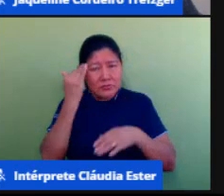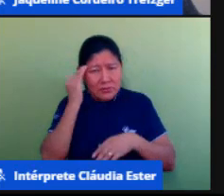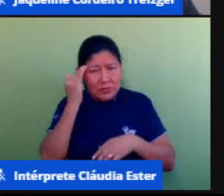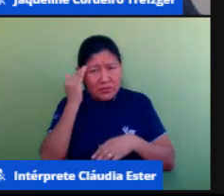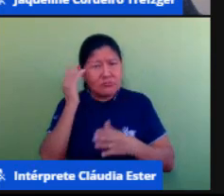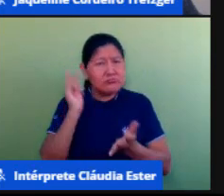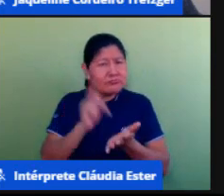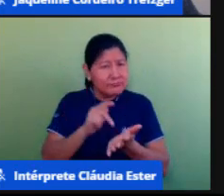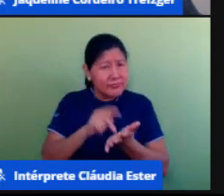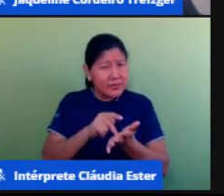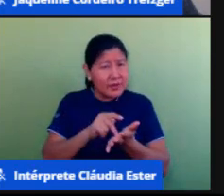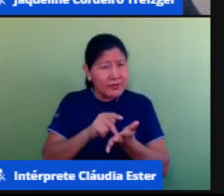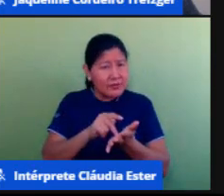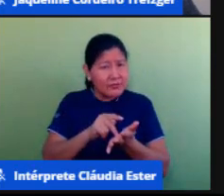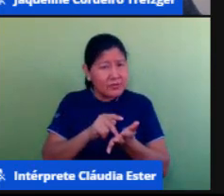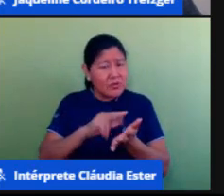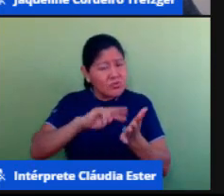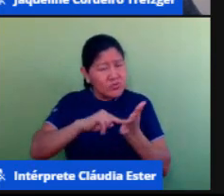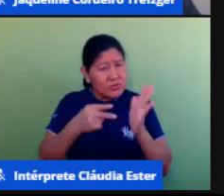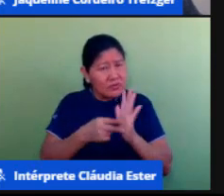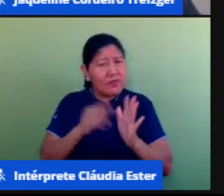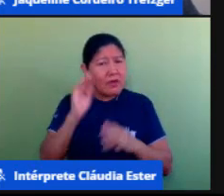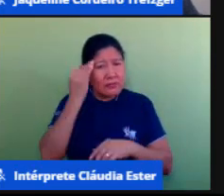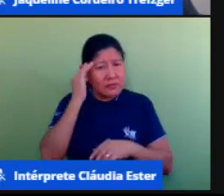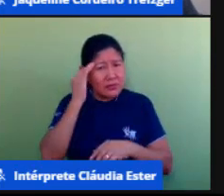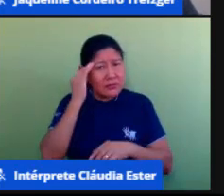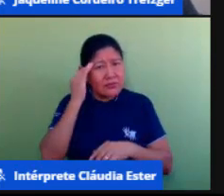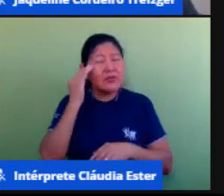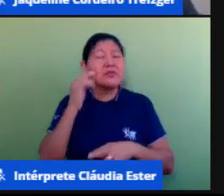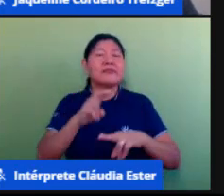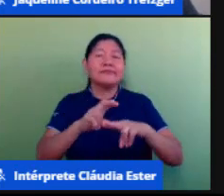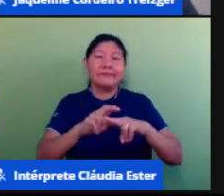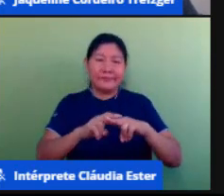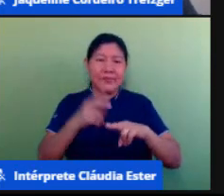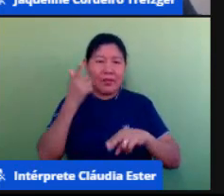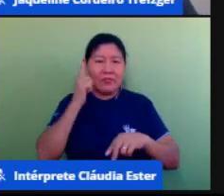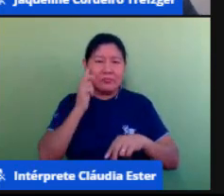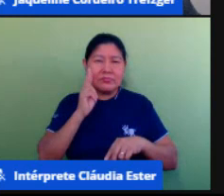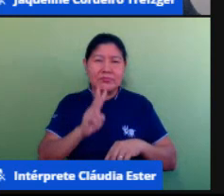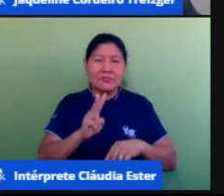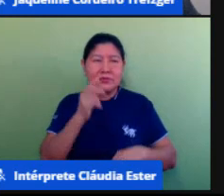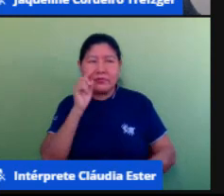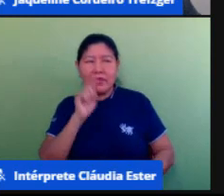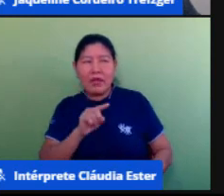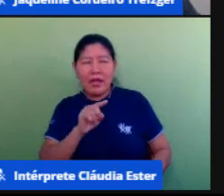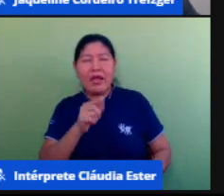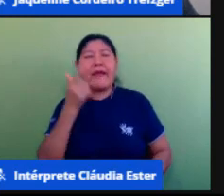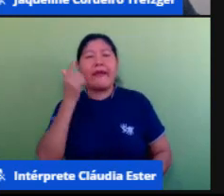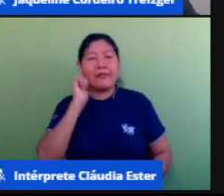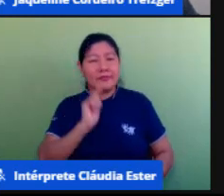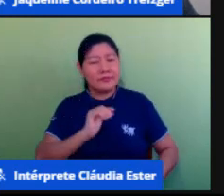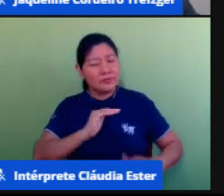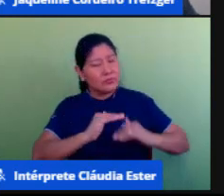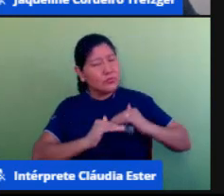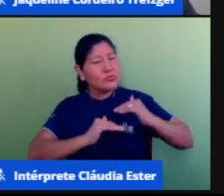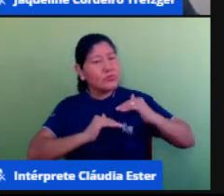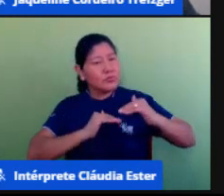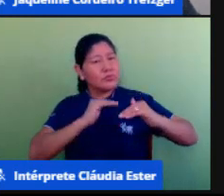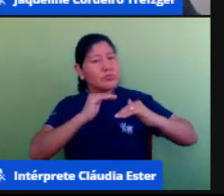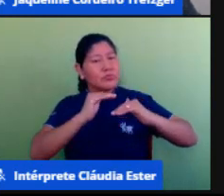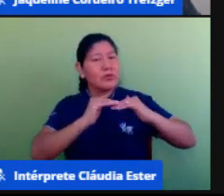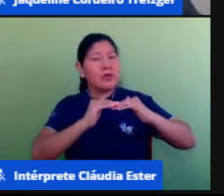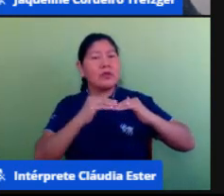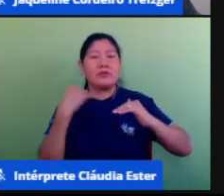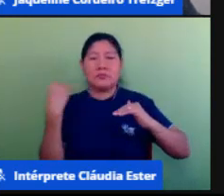ele entende? Então, através disso, eu estou conseguindo fazer eles prestarem atenção naquilo que eles estão lendo, o que é